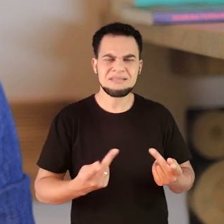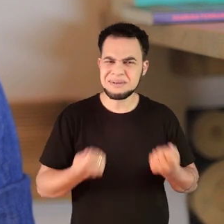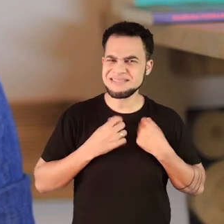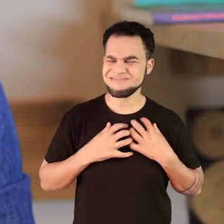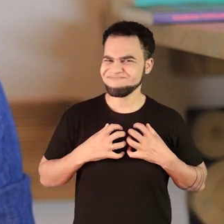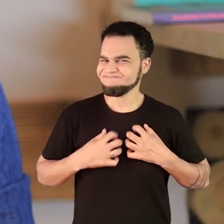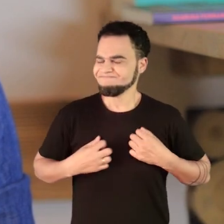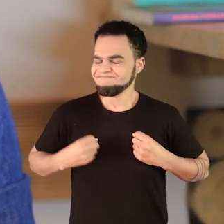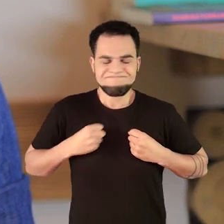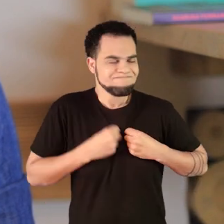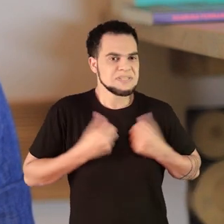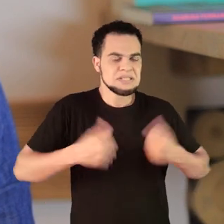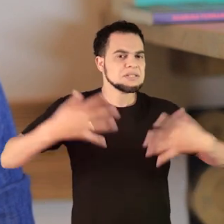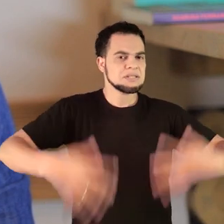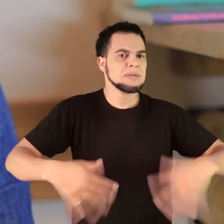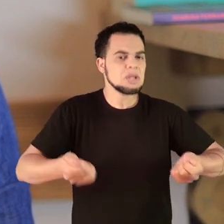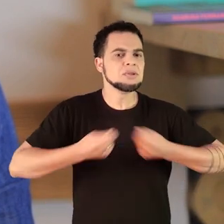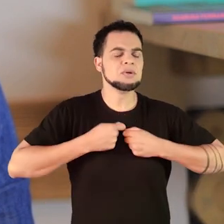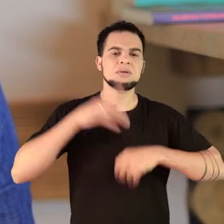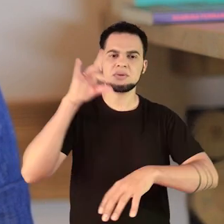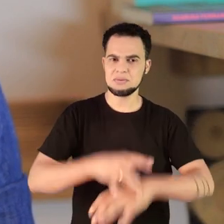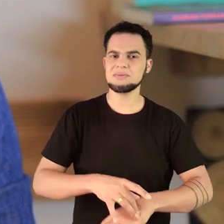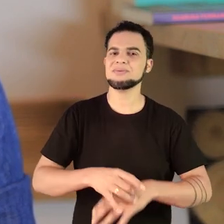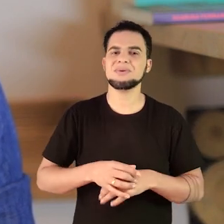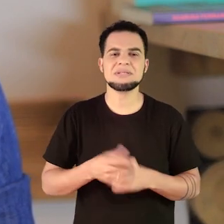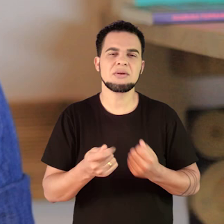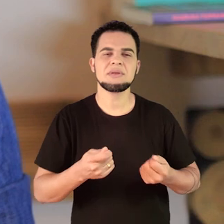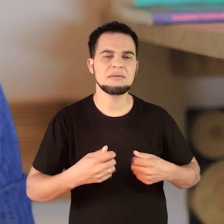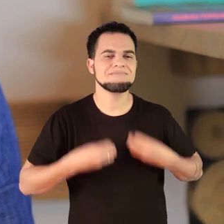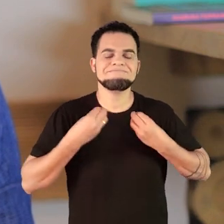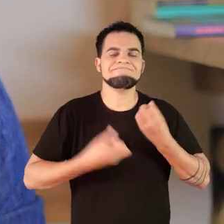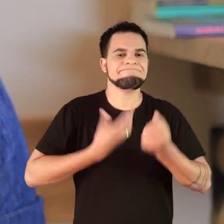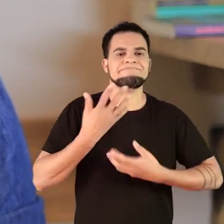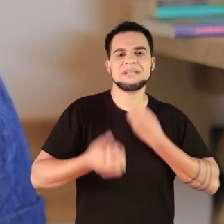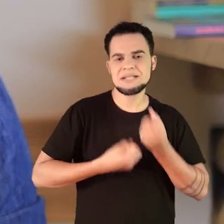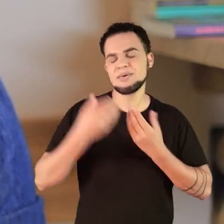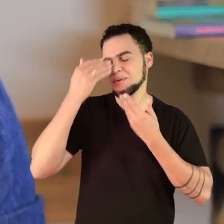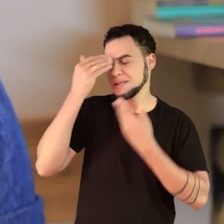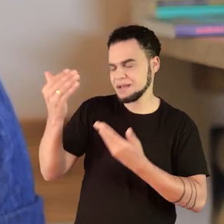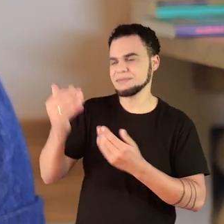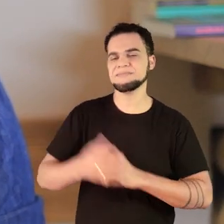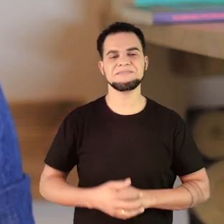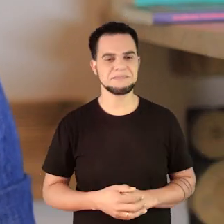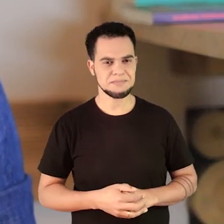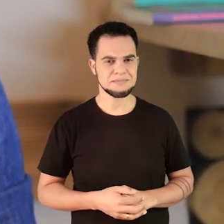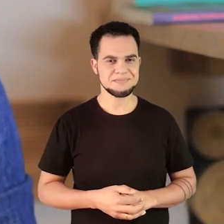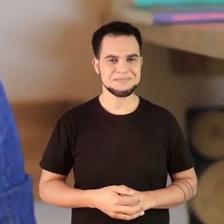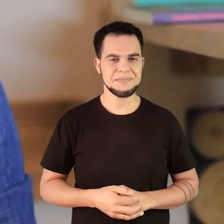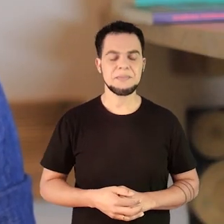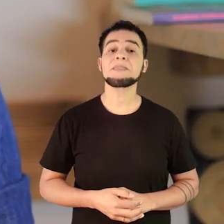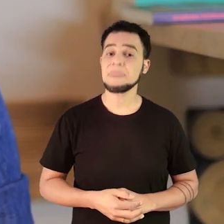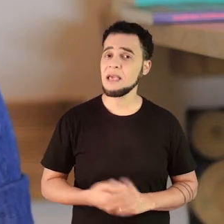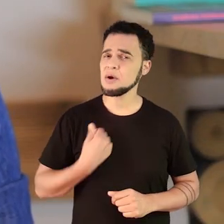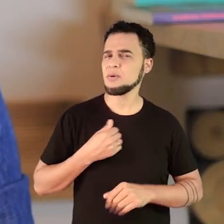no mínimo cruel, doído, desesperador e adoecedor. Salva ser uma inspiração, obrigada. Eu que agradeço por ter colaborado. Eu sou